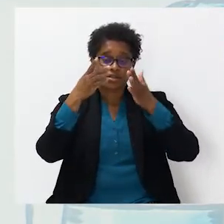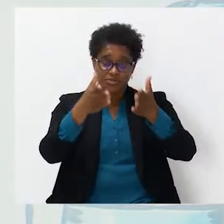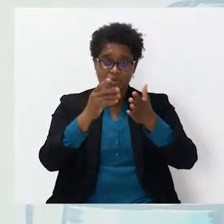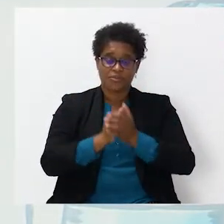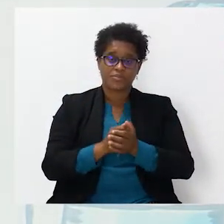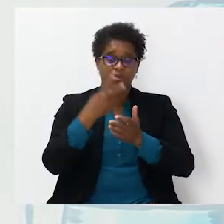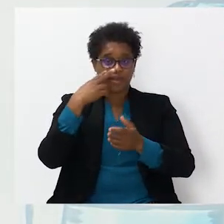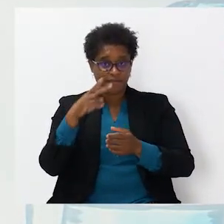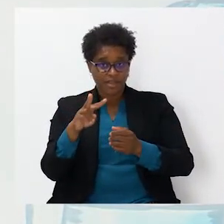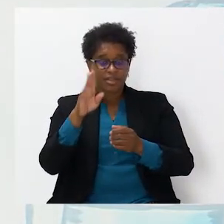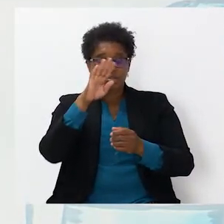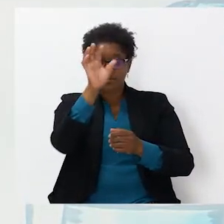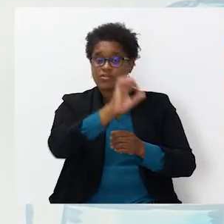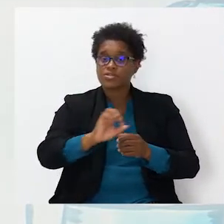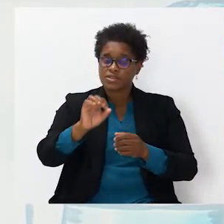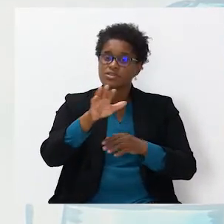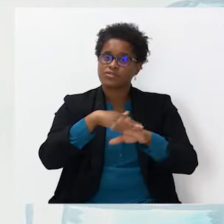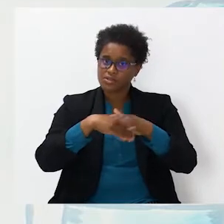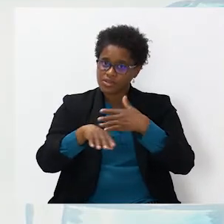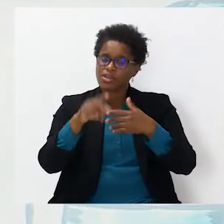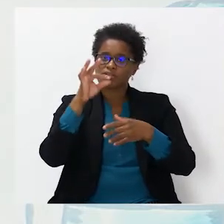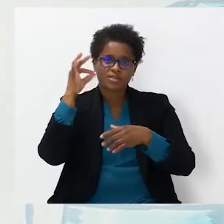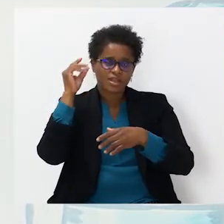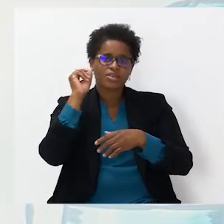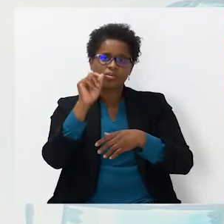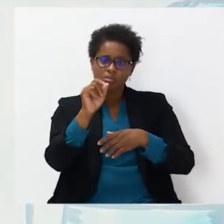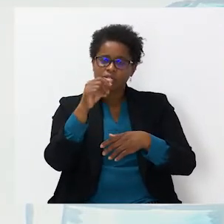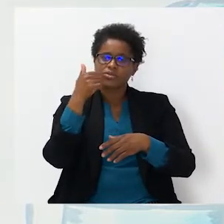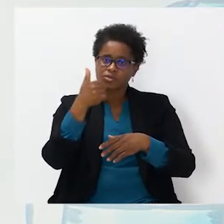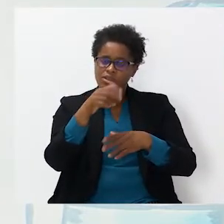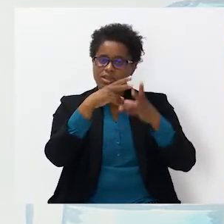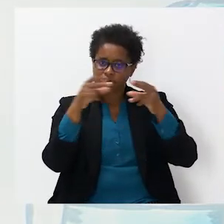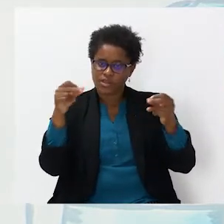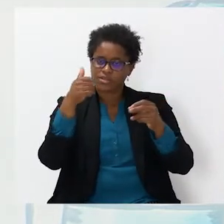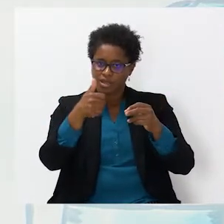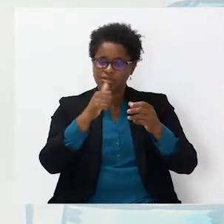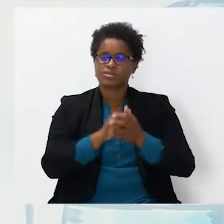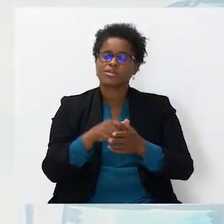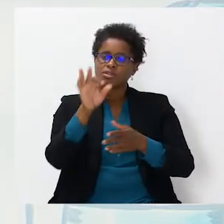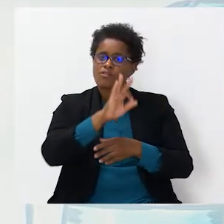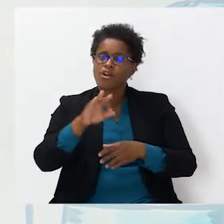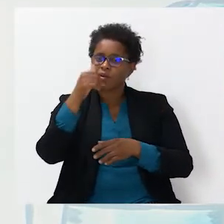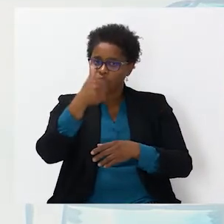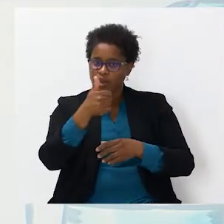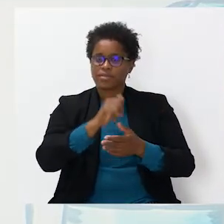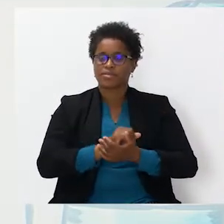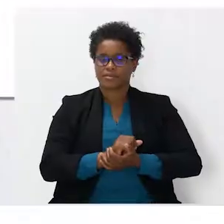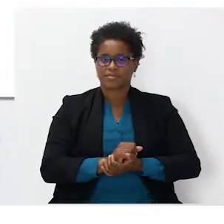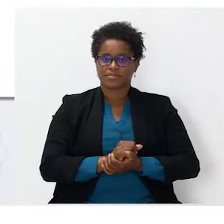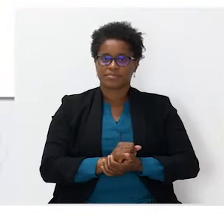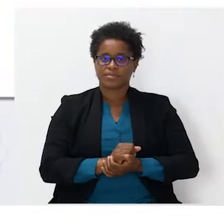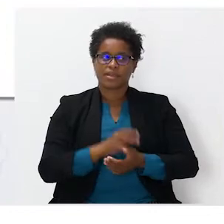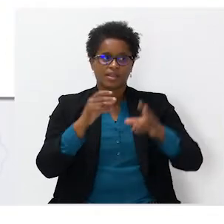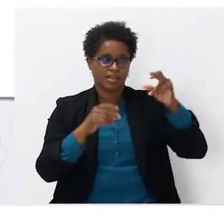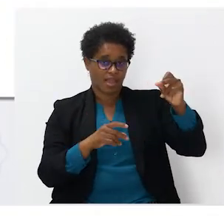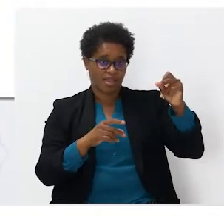atenção para ver se vocês colocaram os sinais de pontuação nas frases certas, de forma correta. A